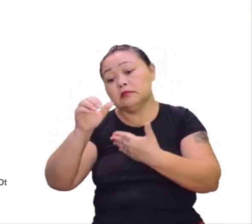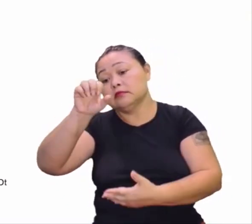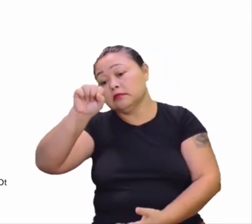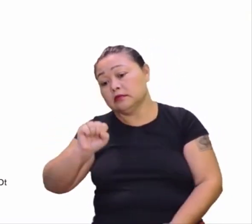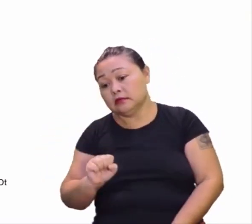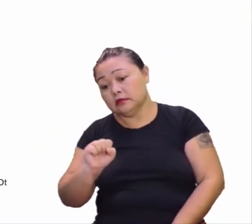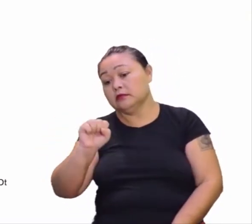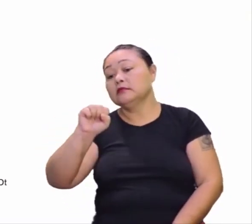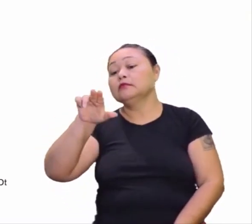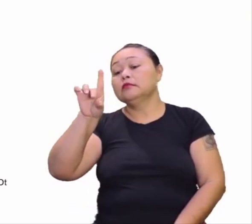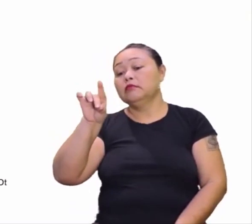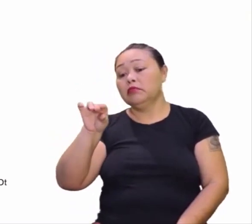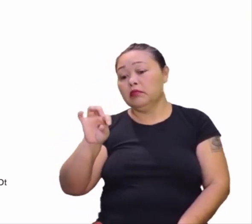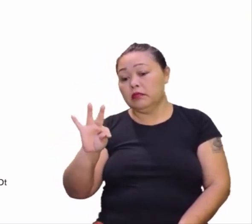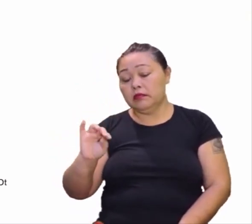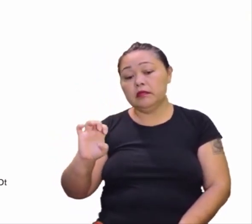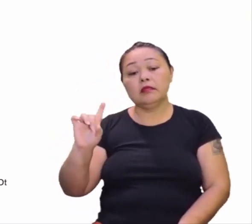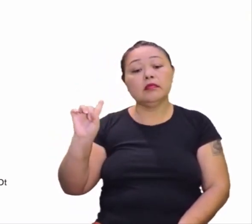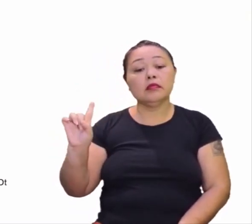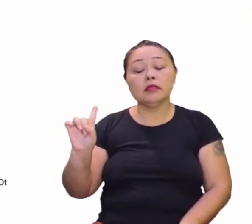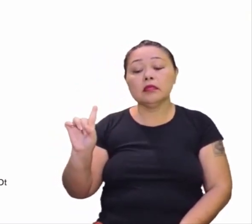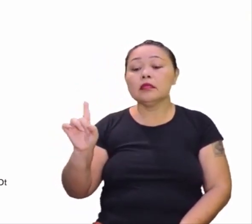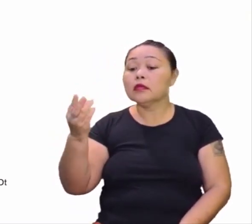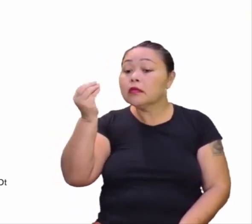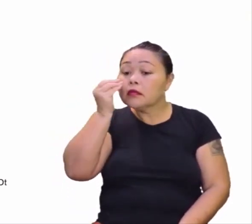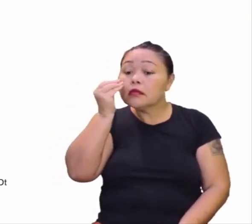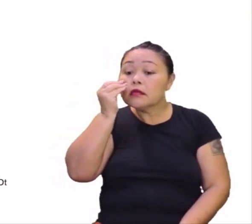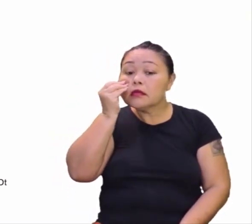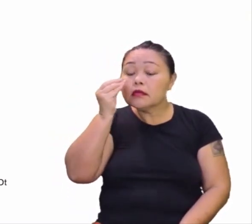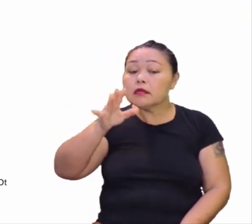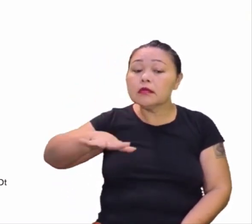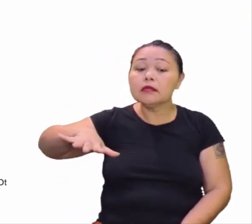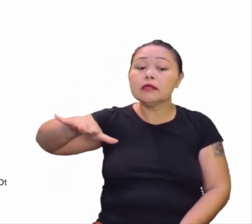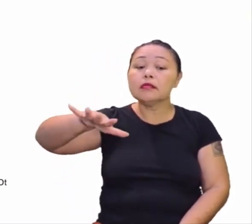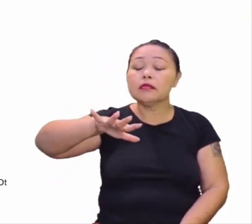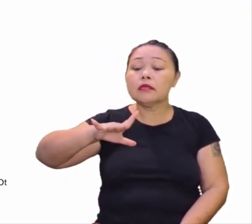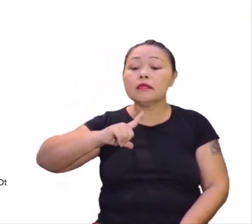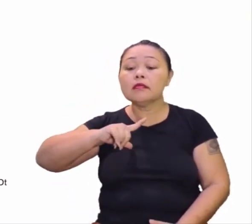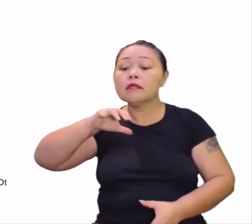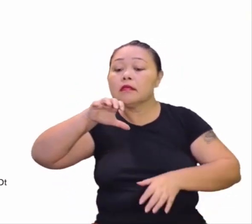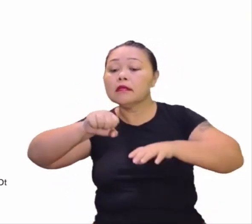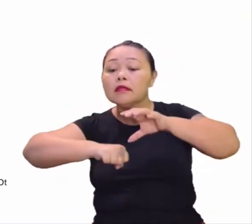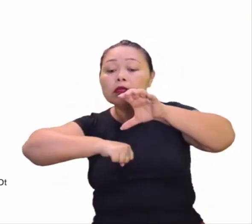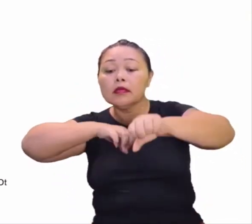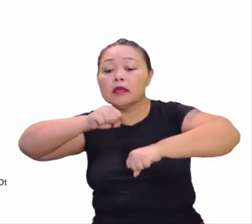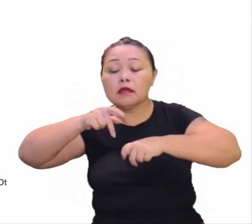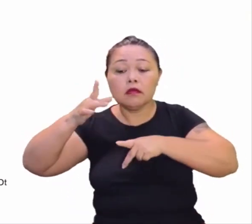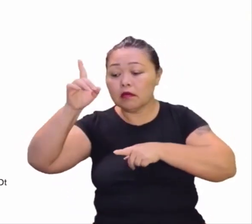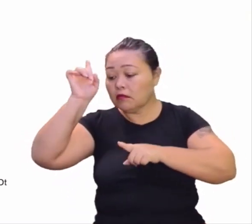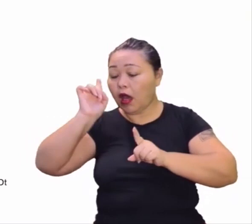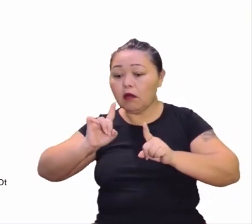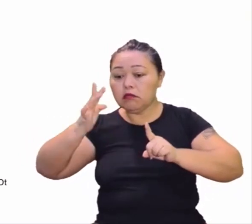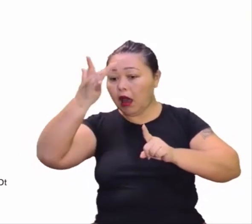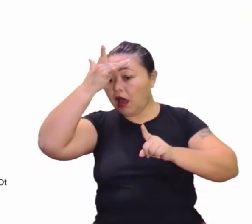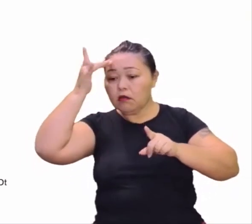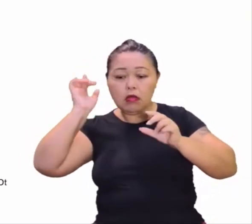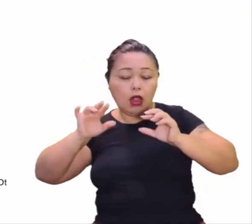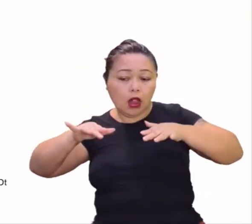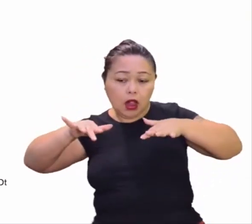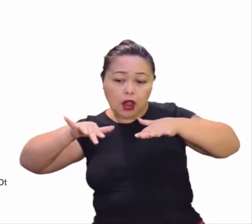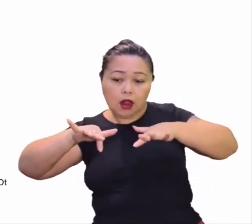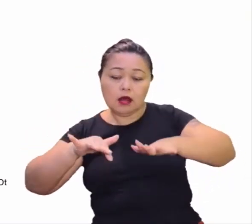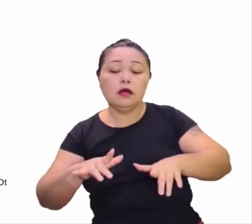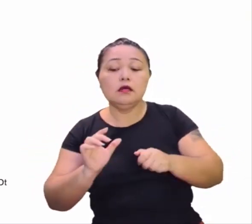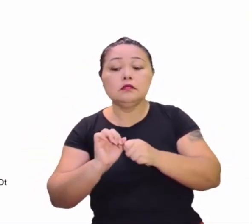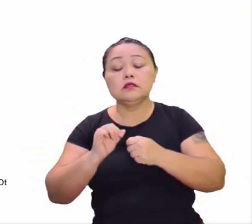Brasil, e essa região que a gente consegue verificar esse processo de ocupação, de povoamento mais